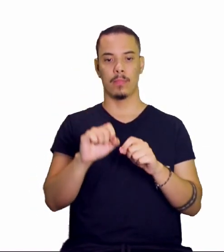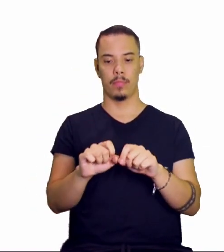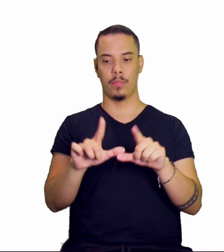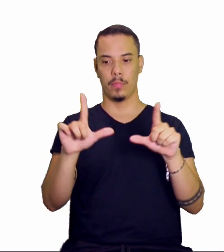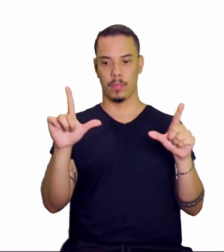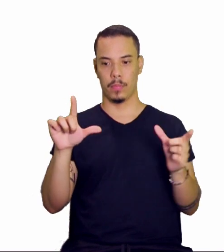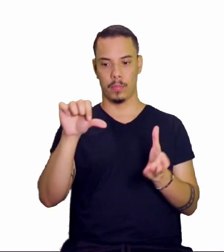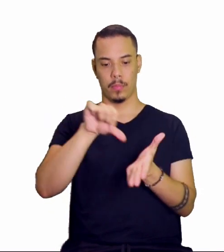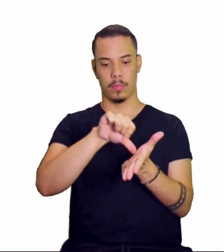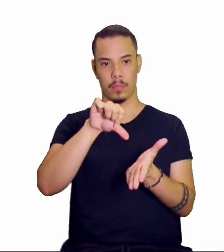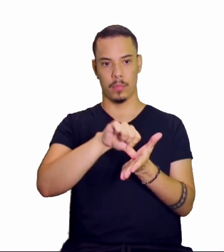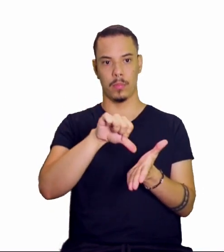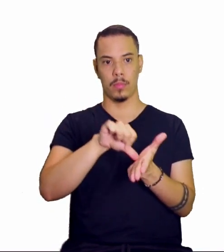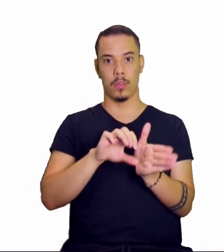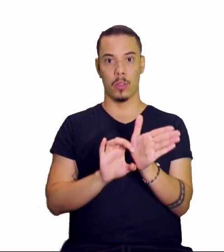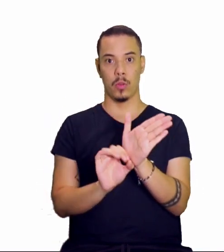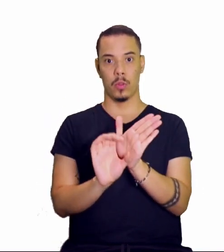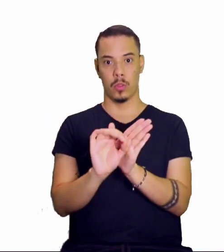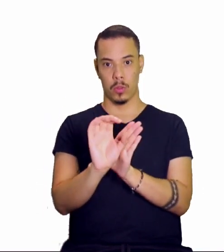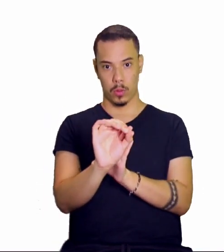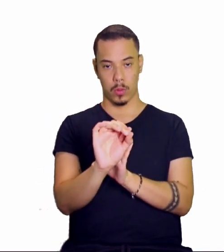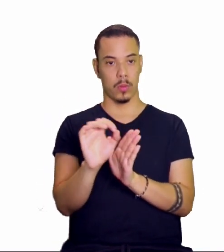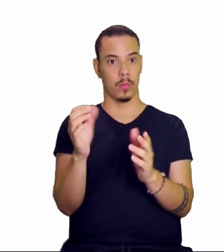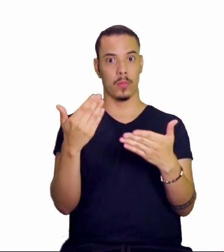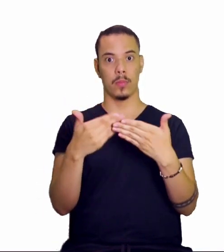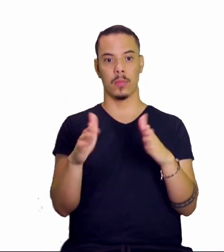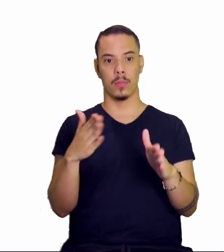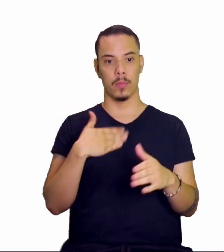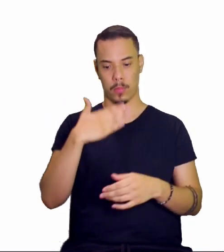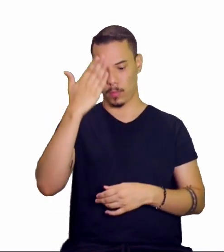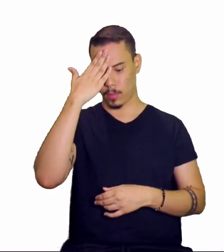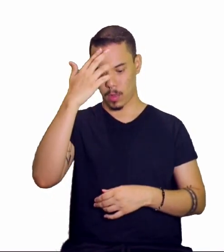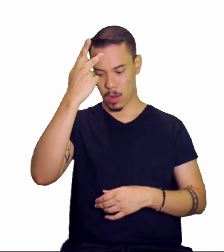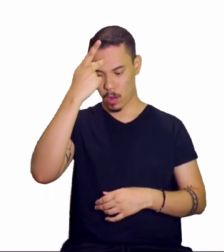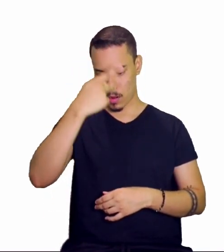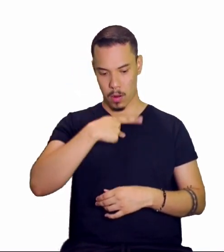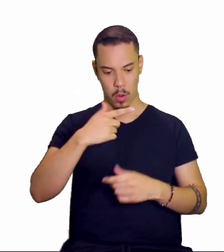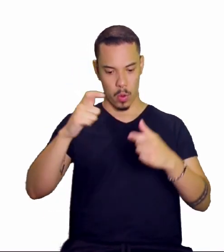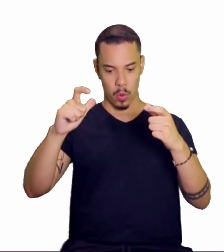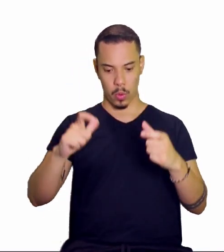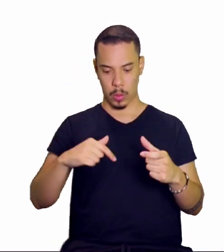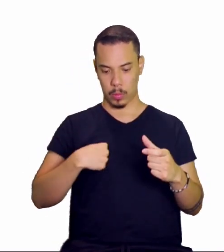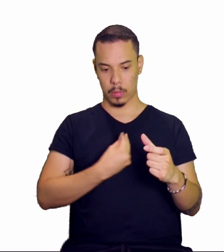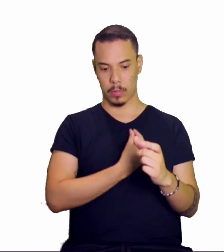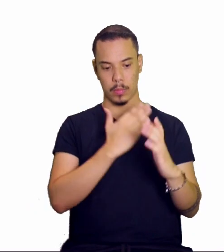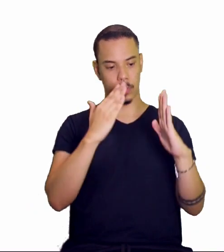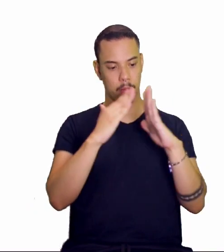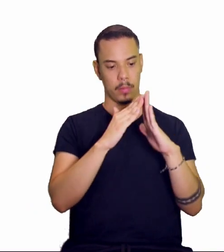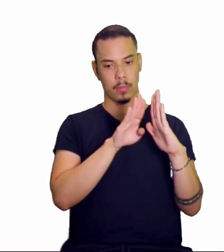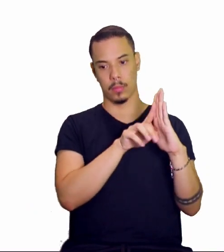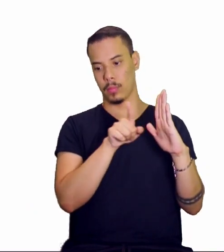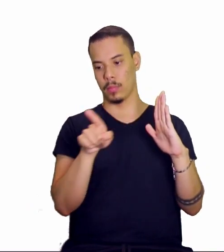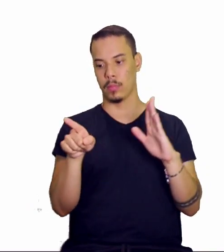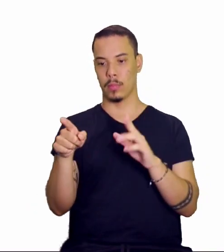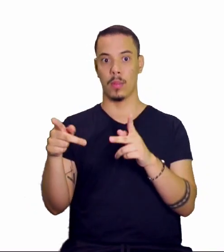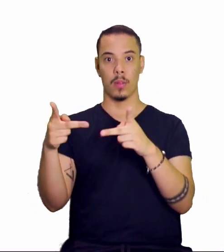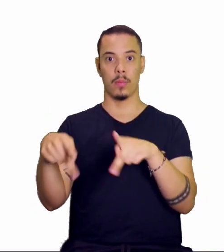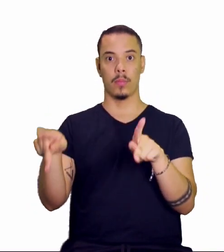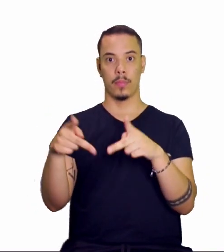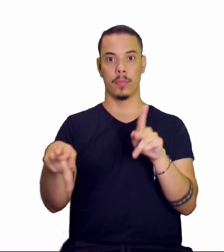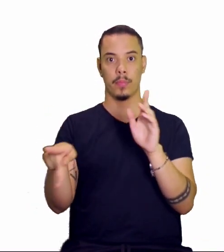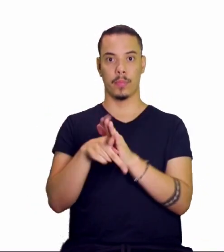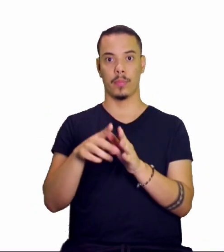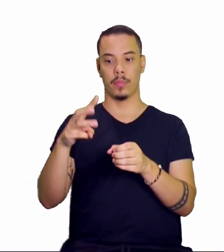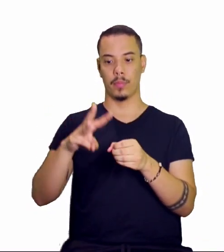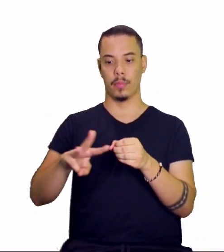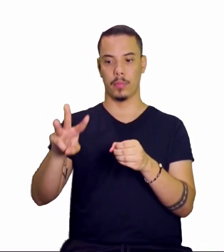aplicativo Google Maps, certo? E fiz uma pequena orientação. Então, olha só, eu queria sair da minha casa até o shopping da cidade aqui de Porto Velho.